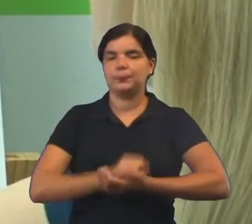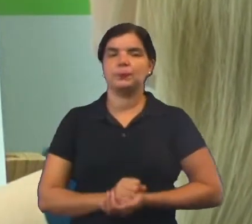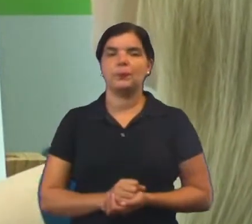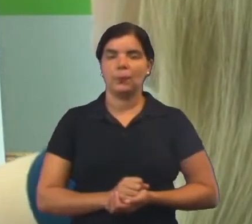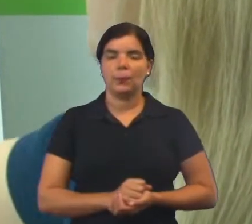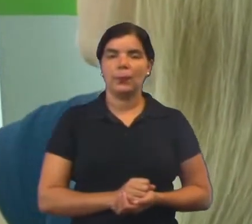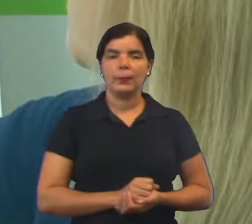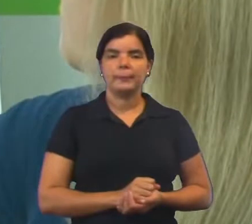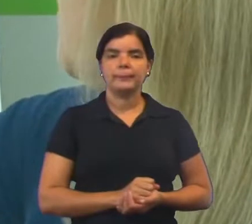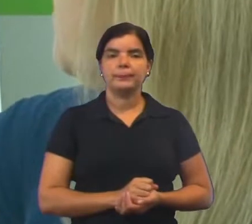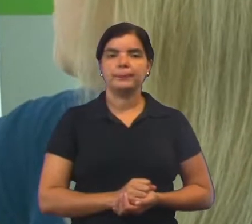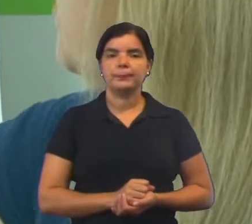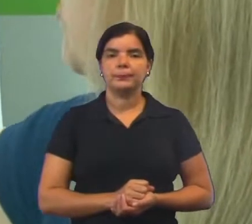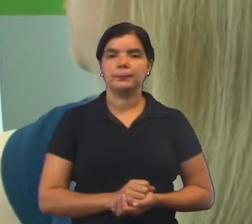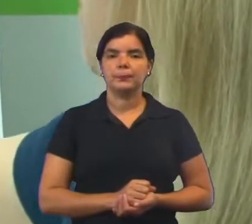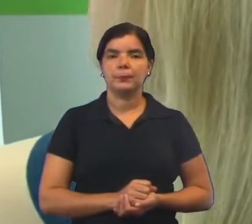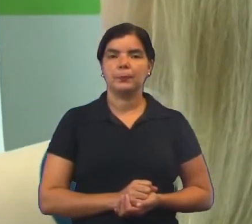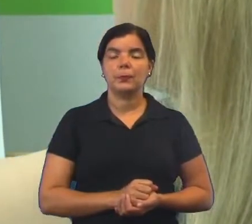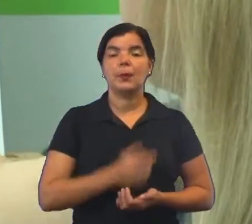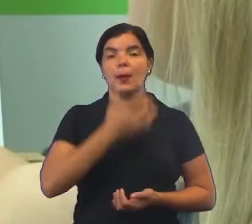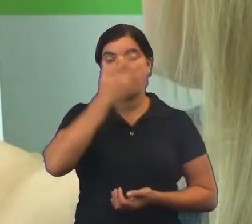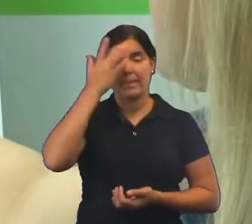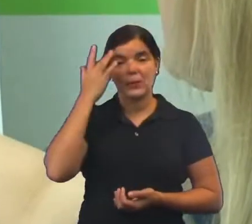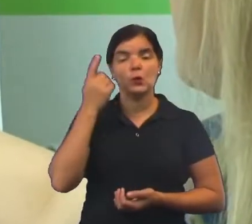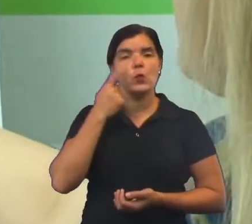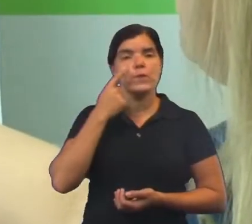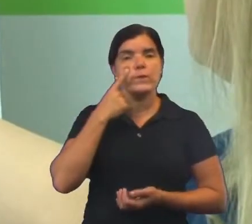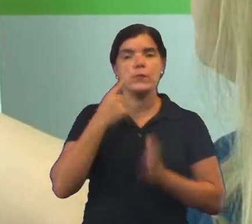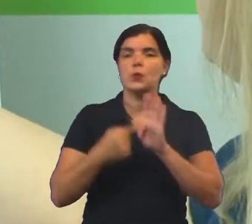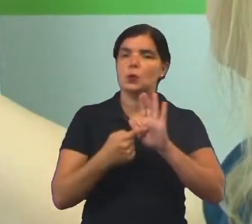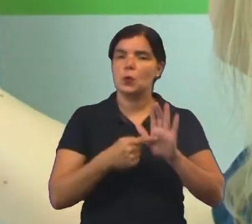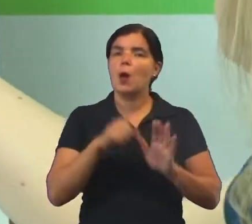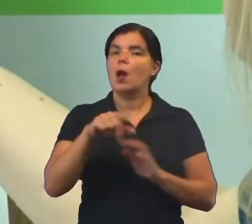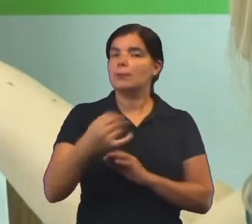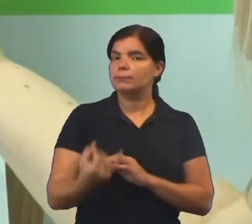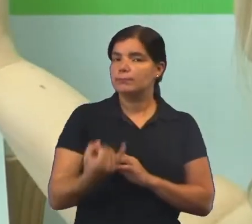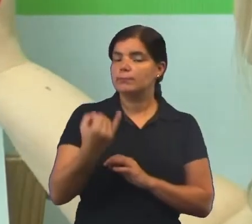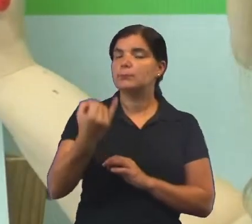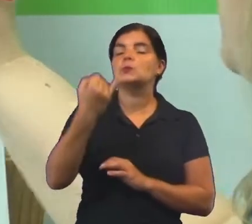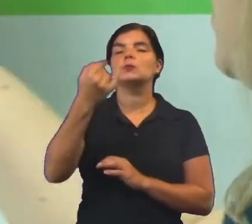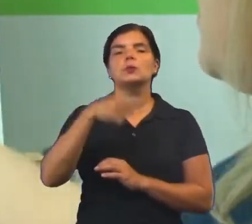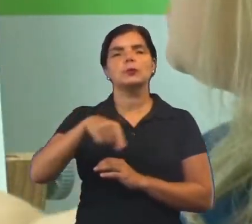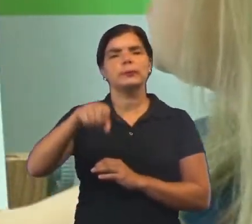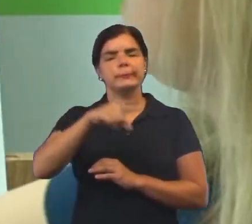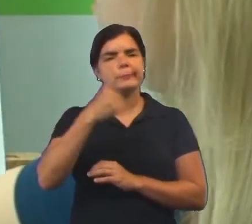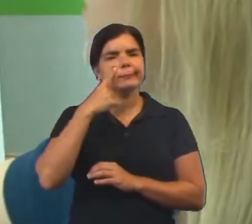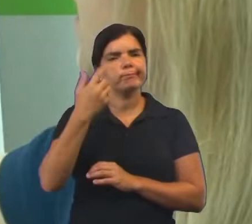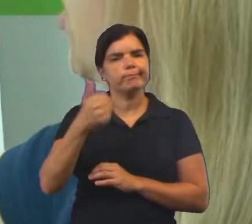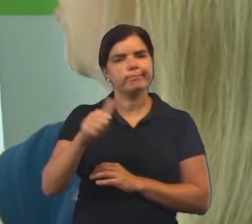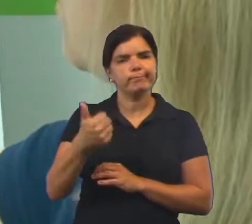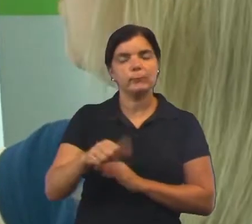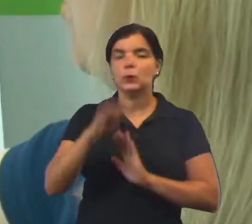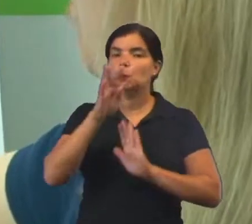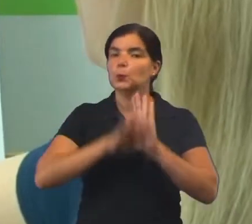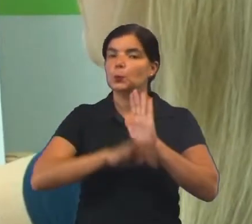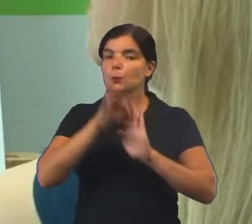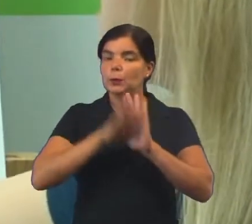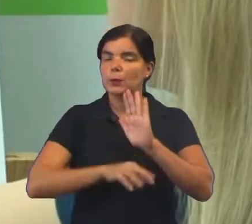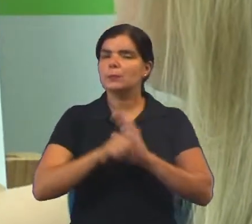tanto que a gente pode até destacar. É muito importante quando você estiver analisando um